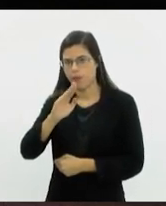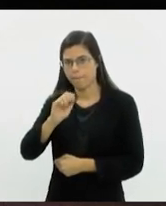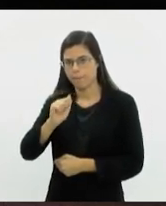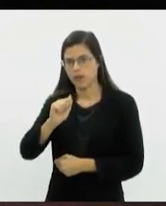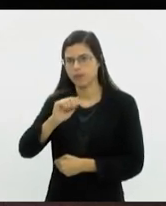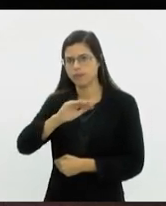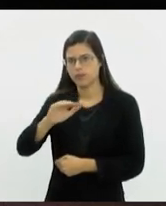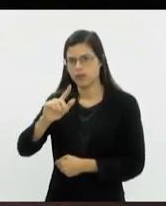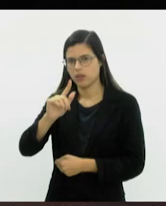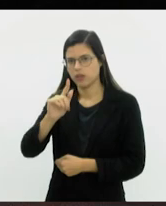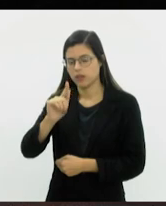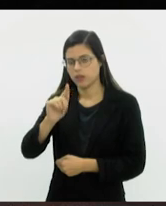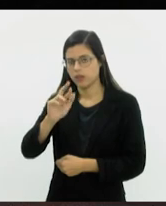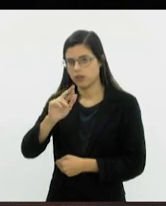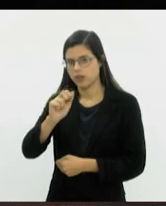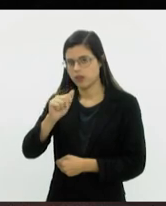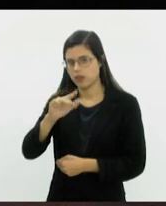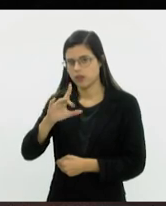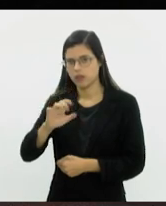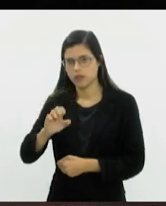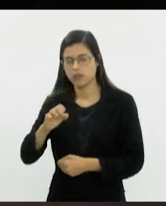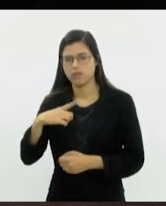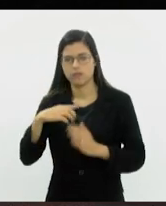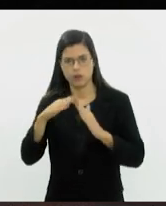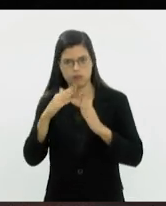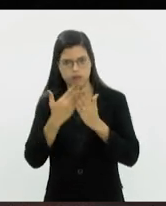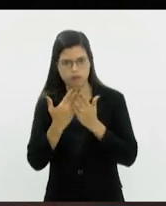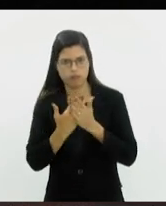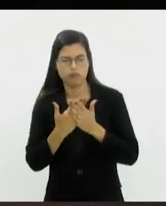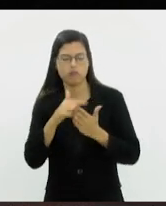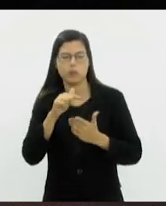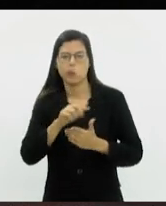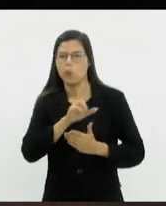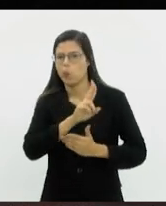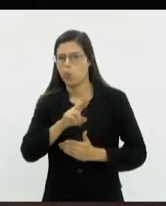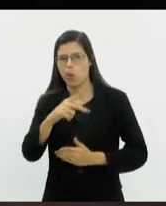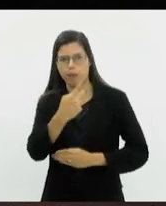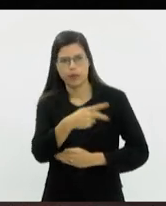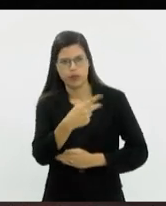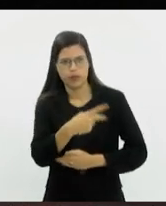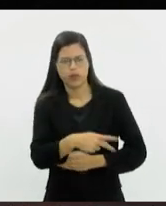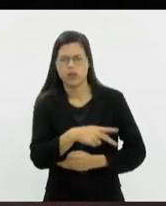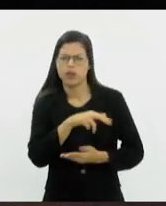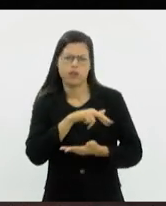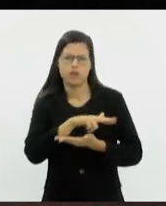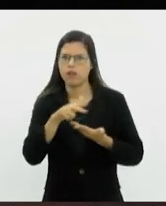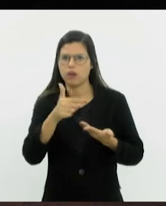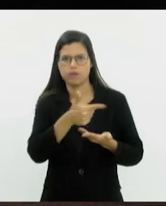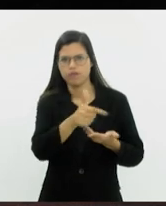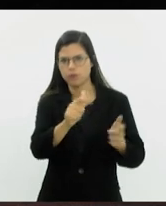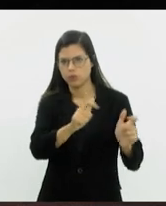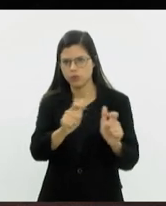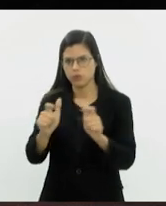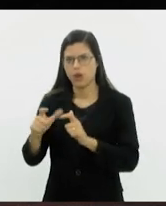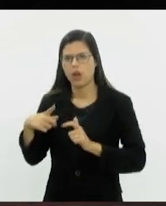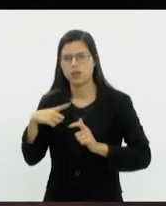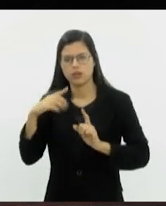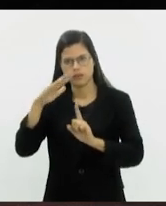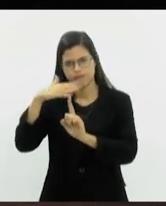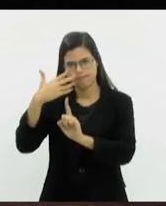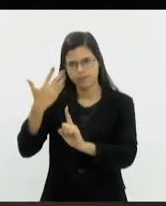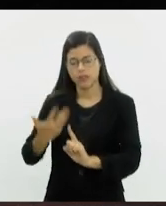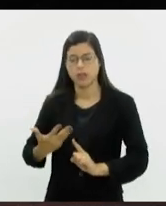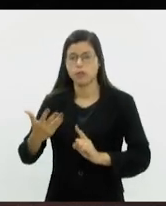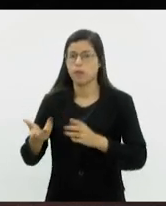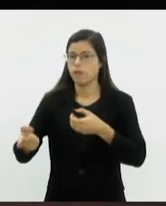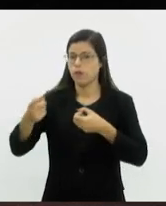gente vai em vários lugares, a gente encontra homenagens ao deputado Cláudio Moacir. Mas, voltando à questão da ponte, a